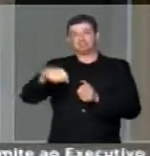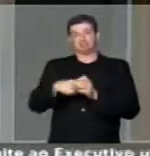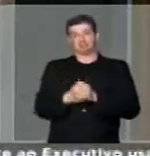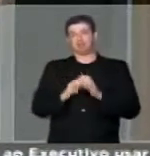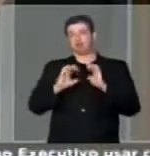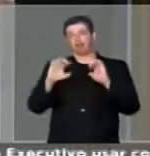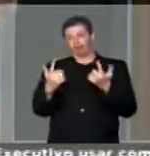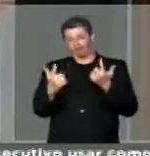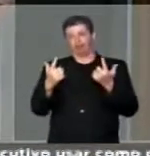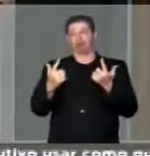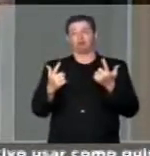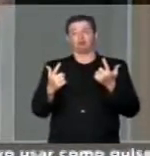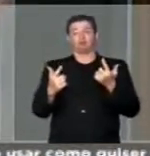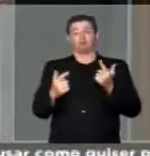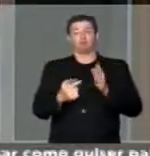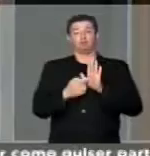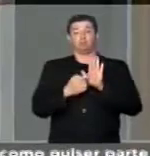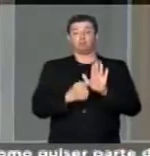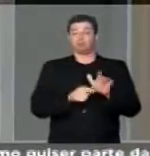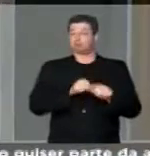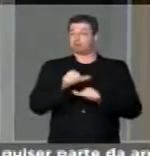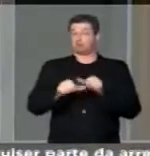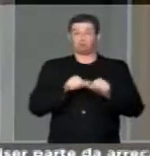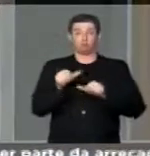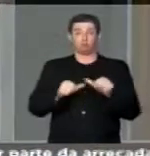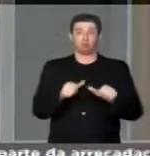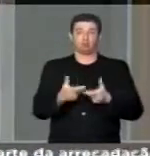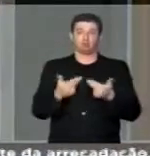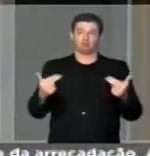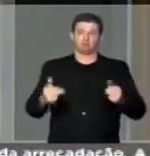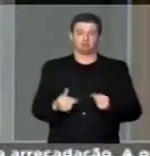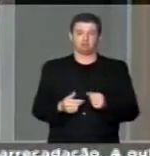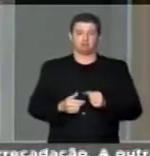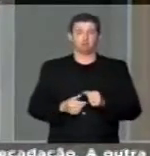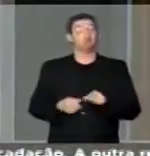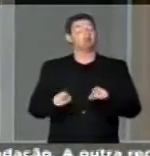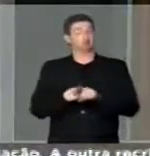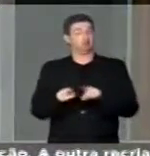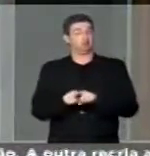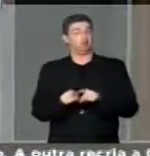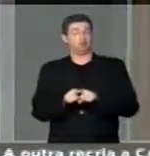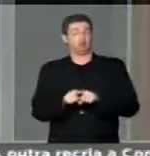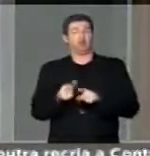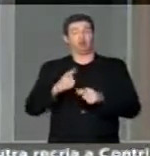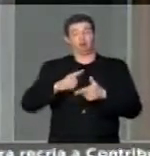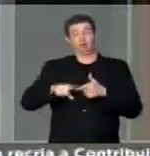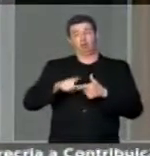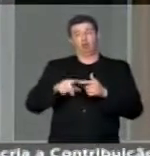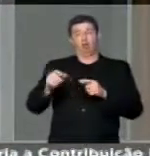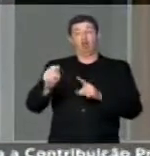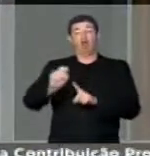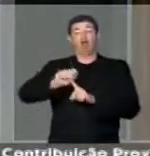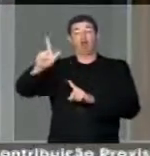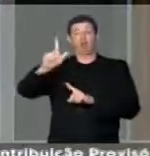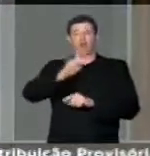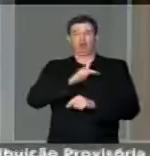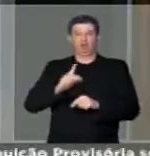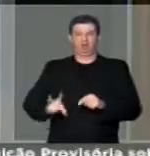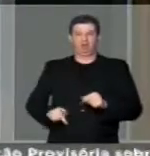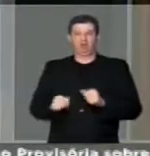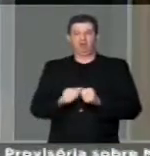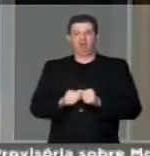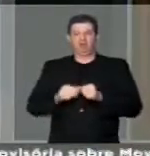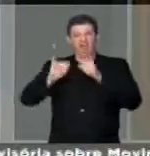claramente, nós temos que mudar o rumo das coisas. E aí entra, evidentemente, a questão do impeachment, porque o